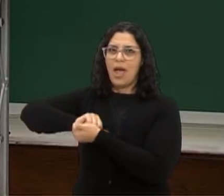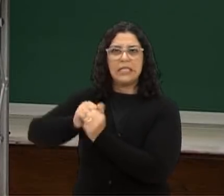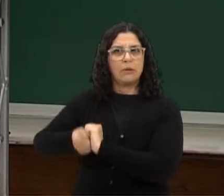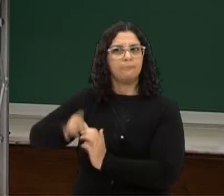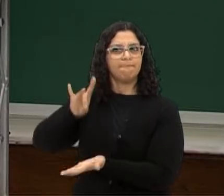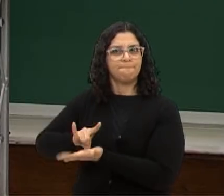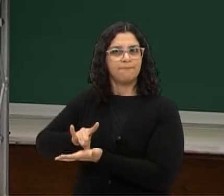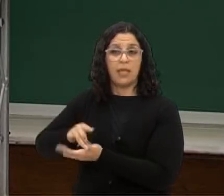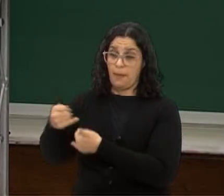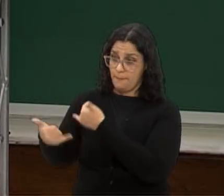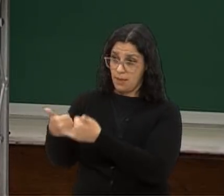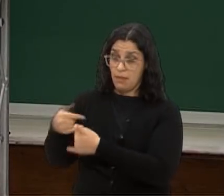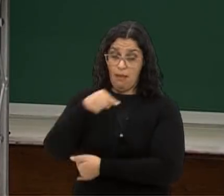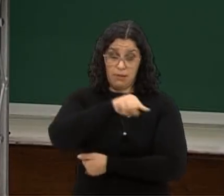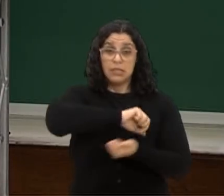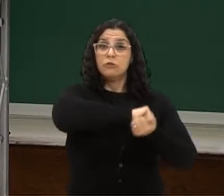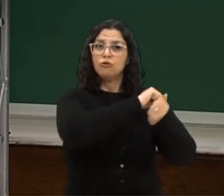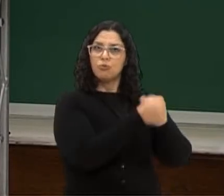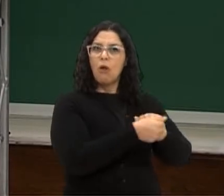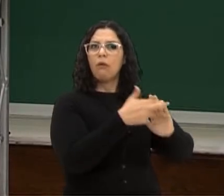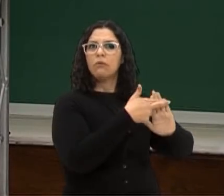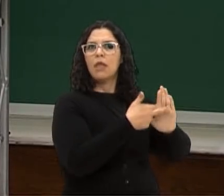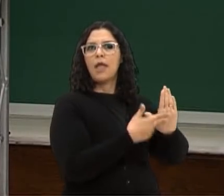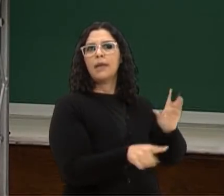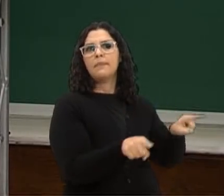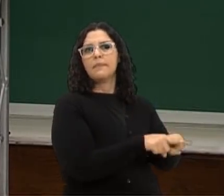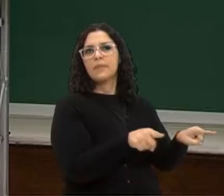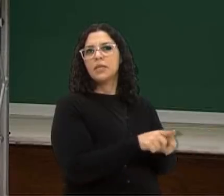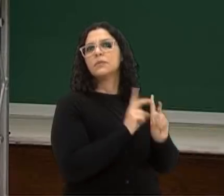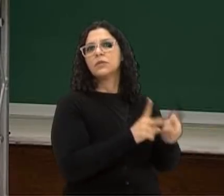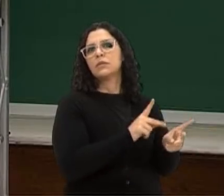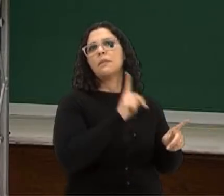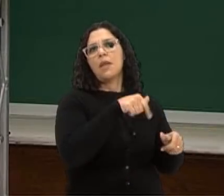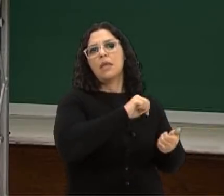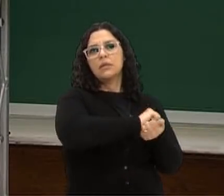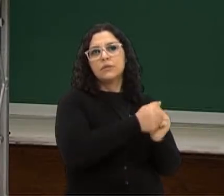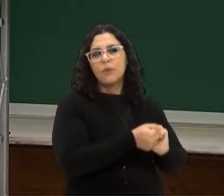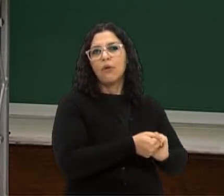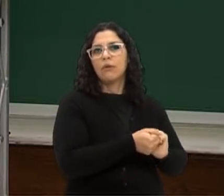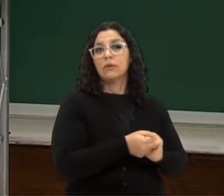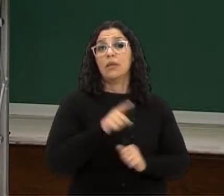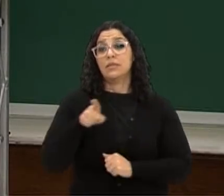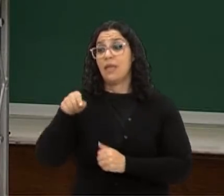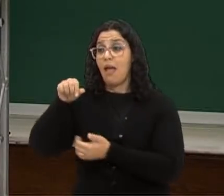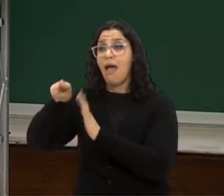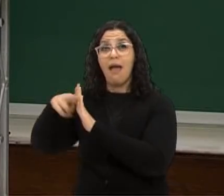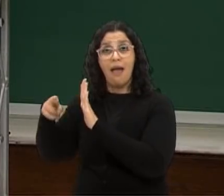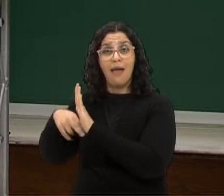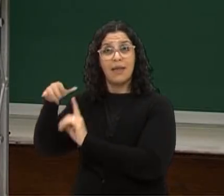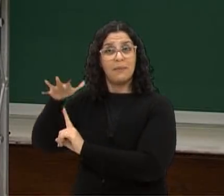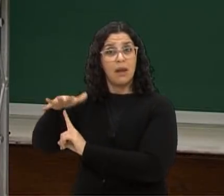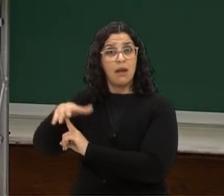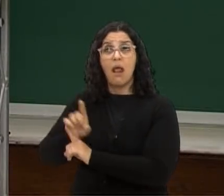a regra que você colocou aqui no Paraná não vai ser... Eles não vão conhecer lá na